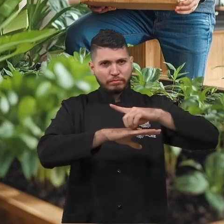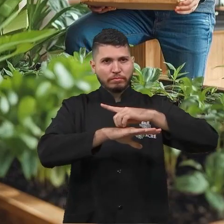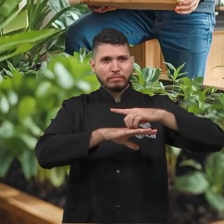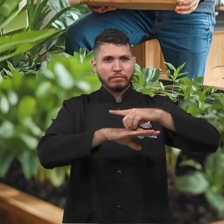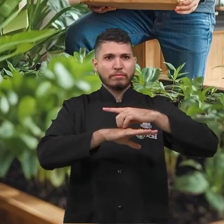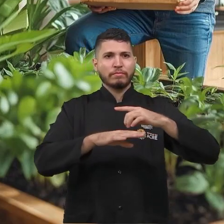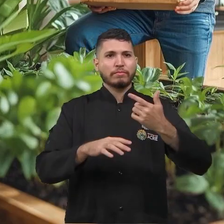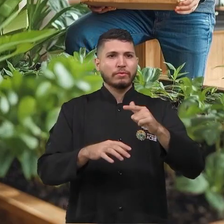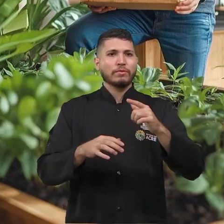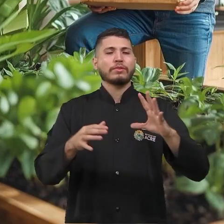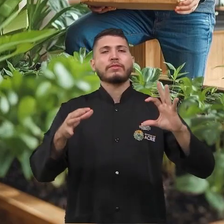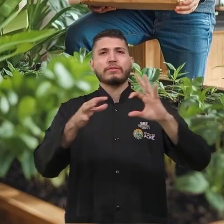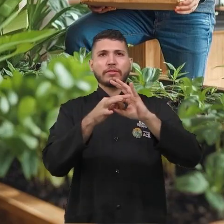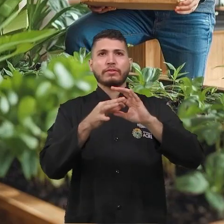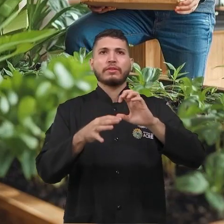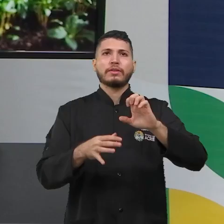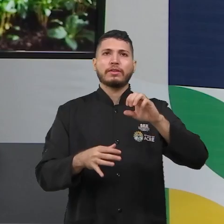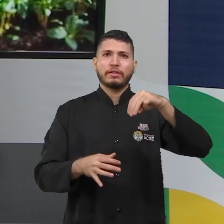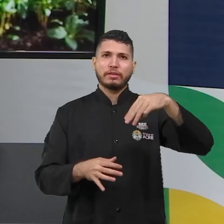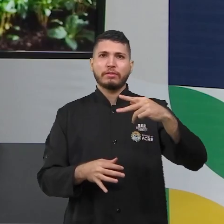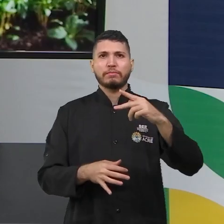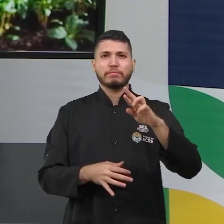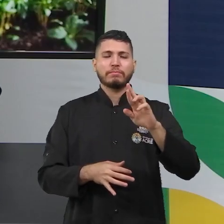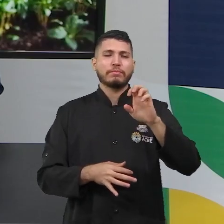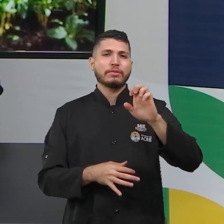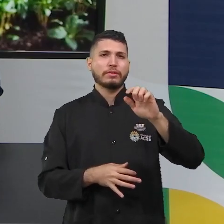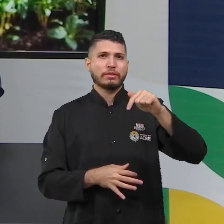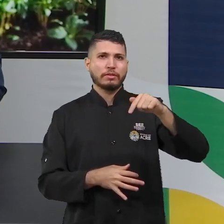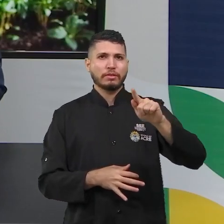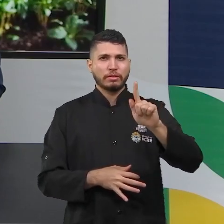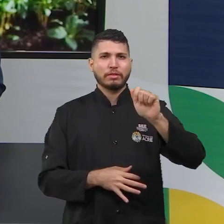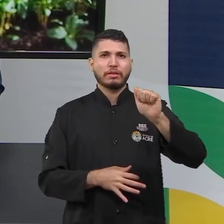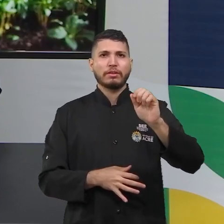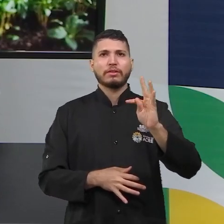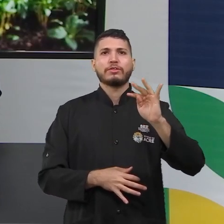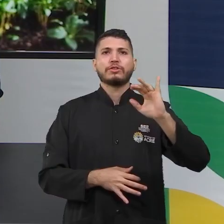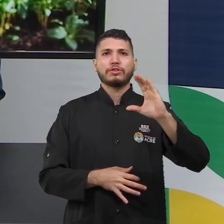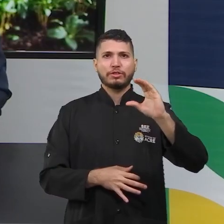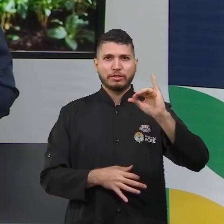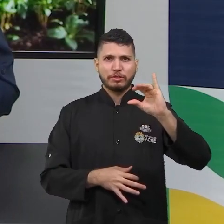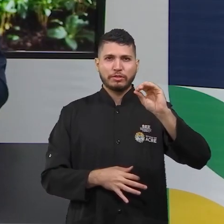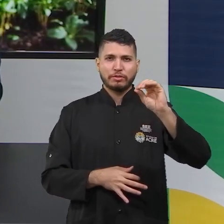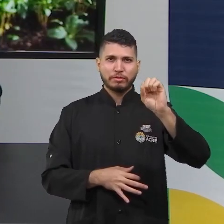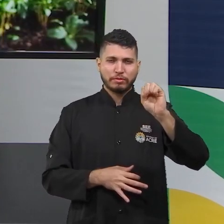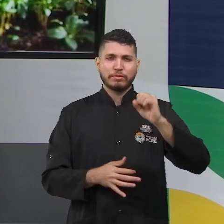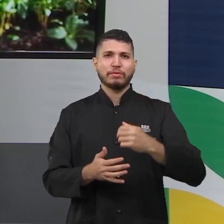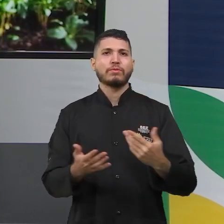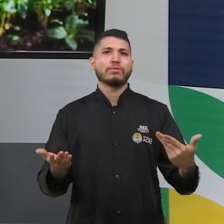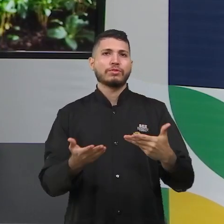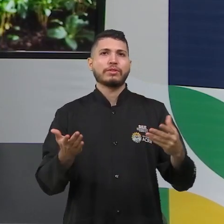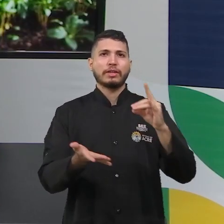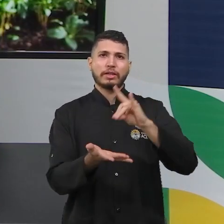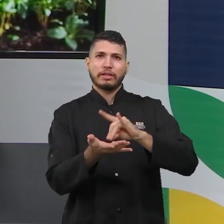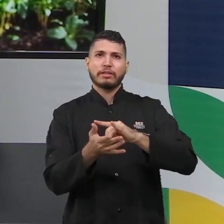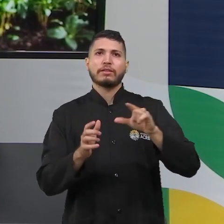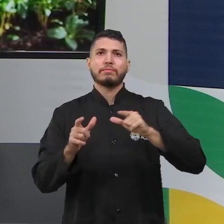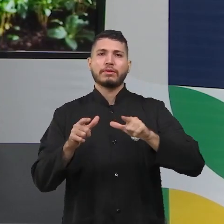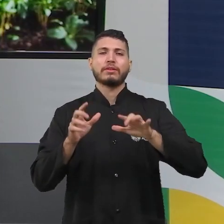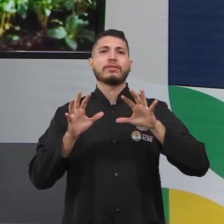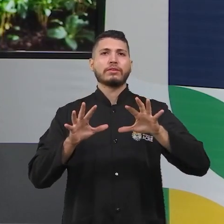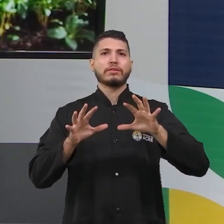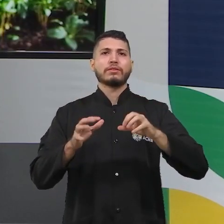tradicionais. O Gig Economy é uma realidade na sociedade digital de hoje, onde a pessoa ela pode escolher